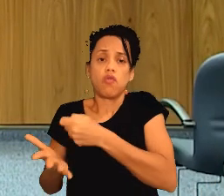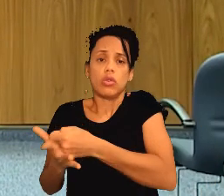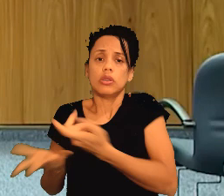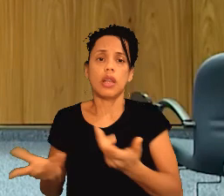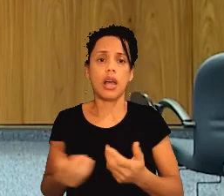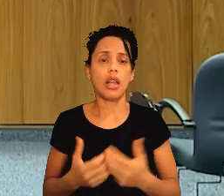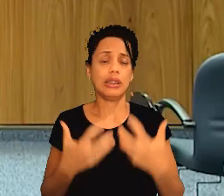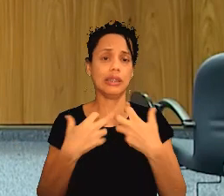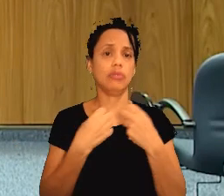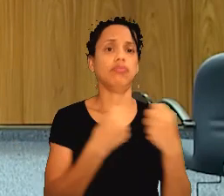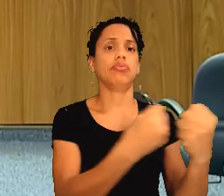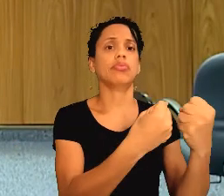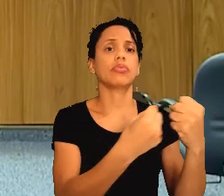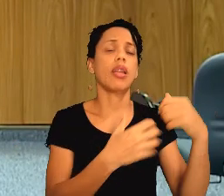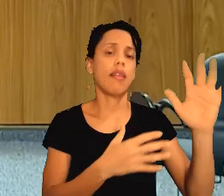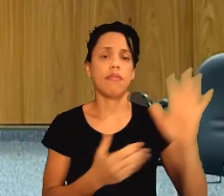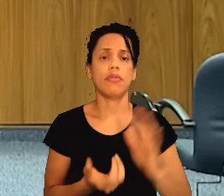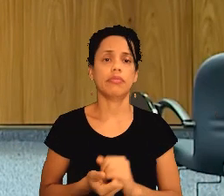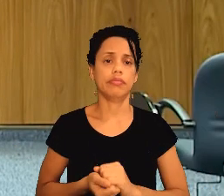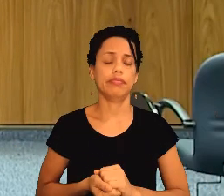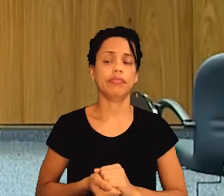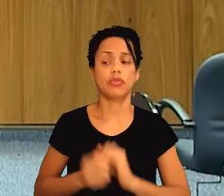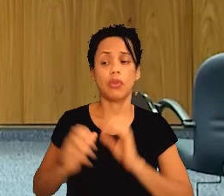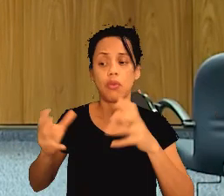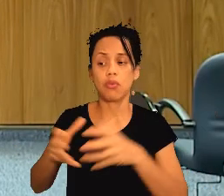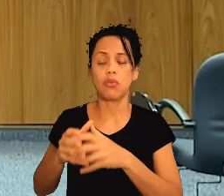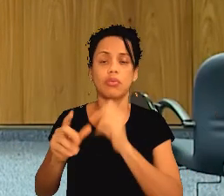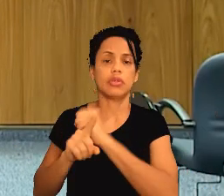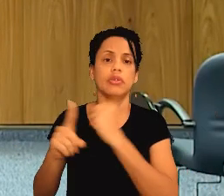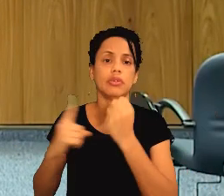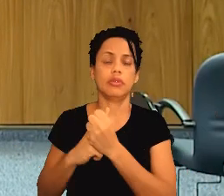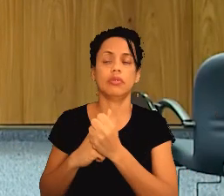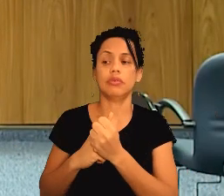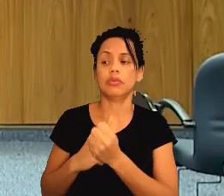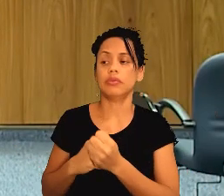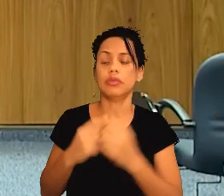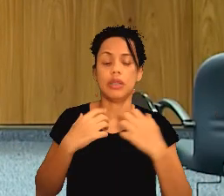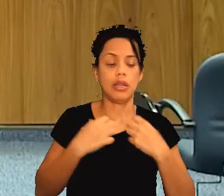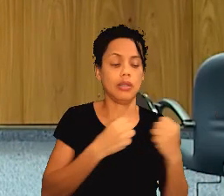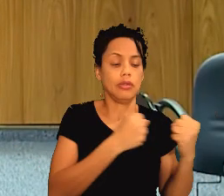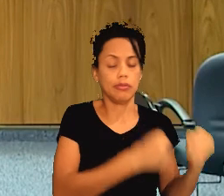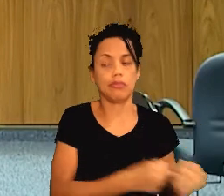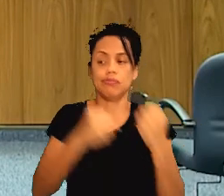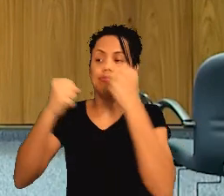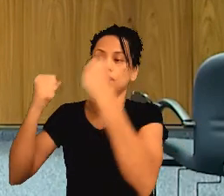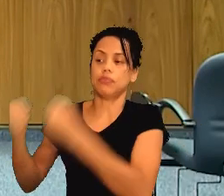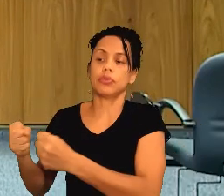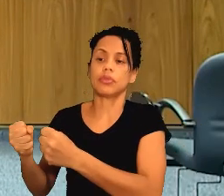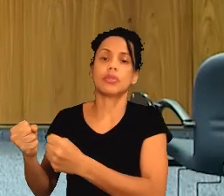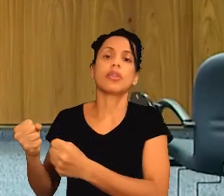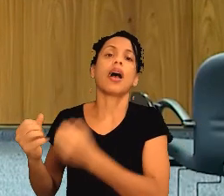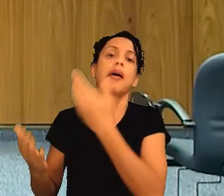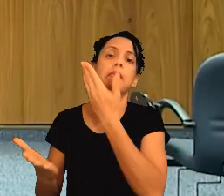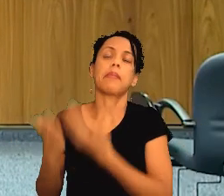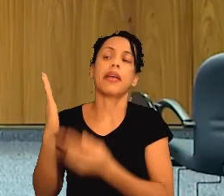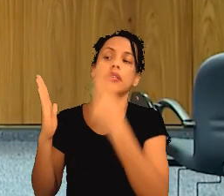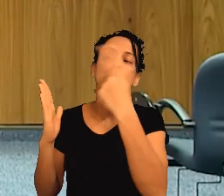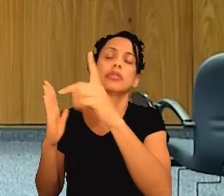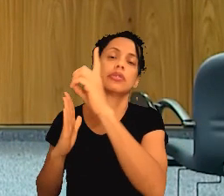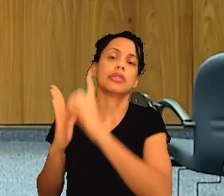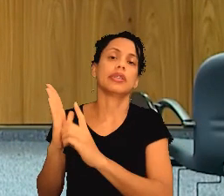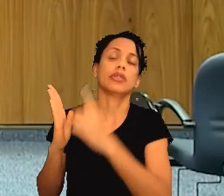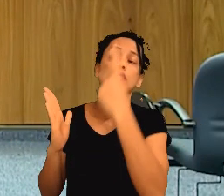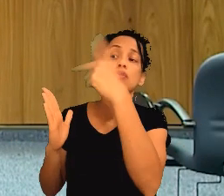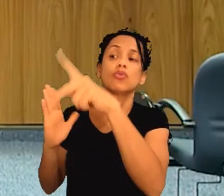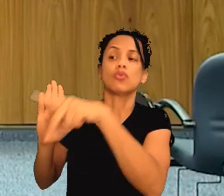de que uma sociedade que foi removida forçosamente perde os seus direitos